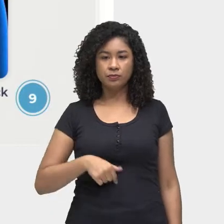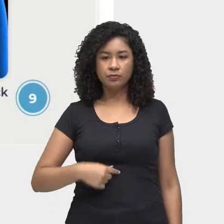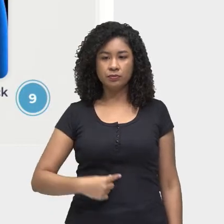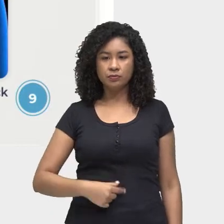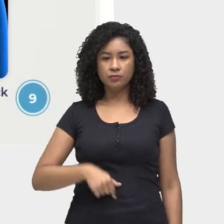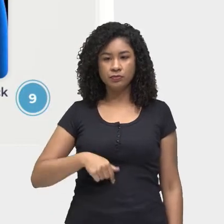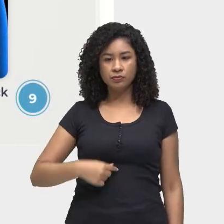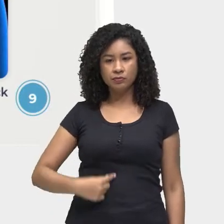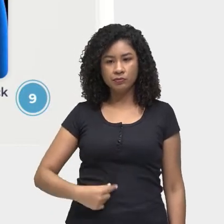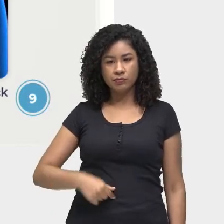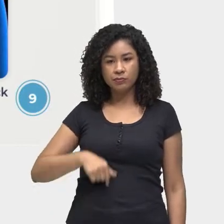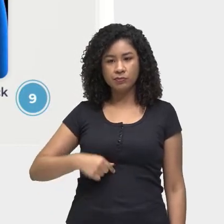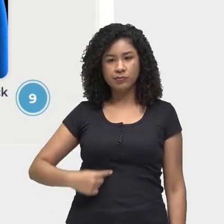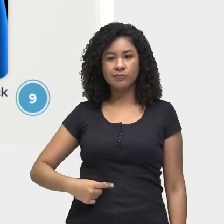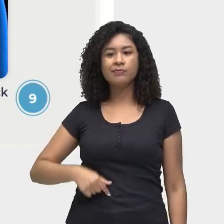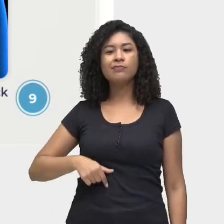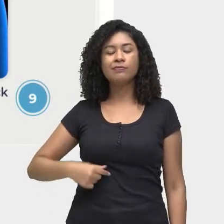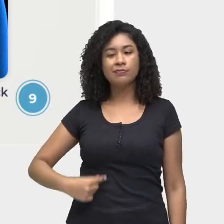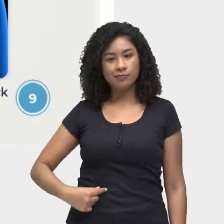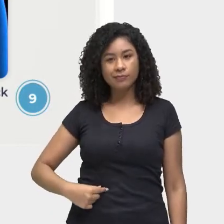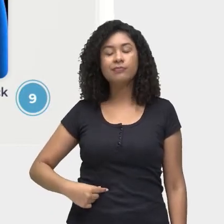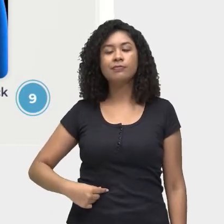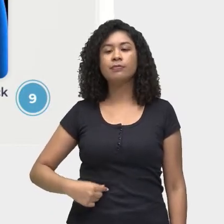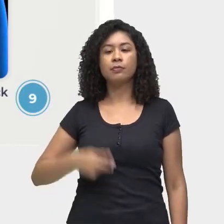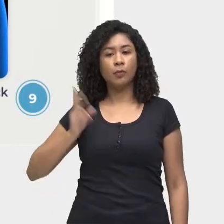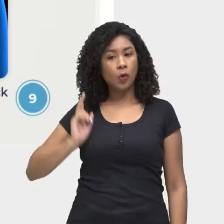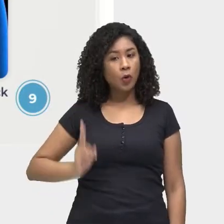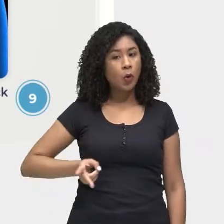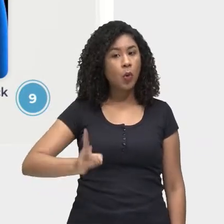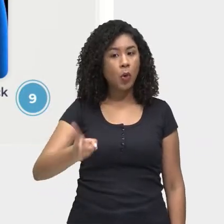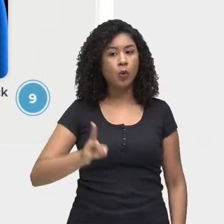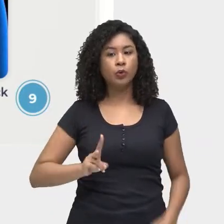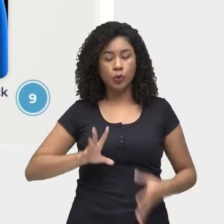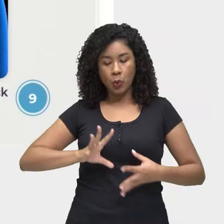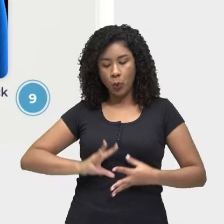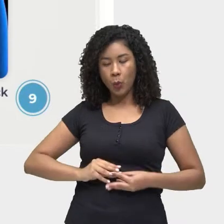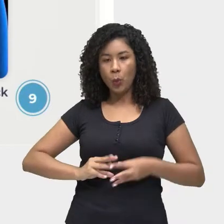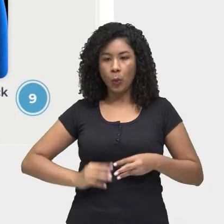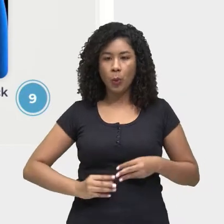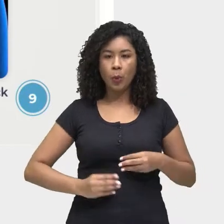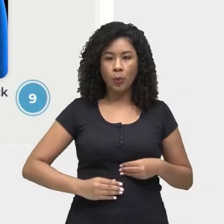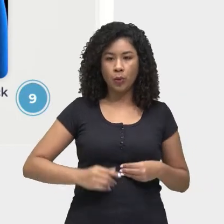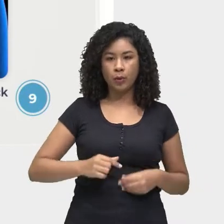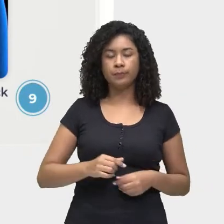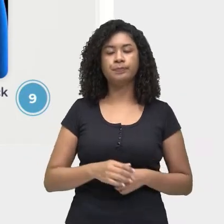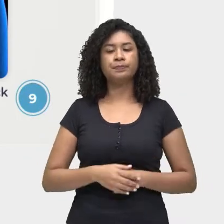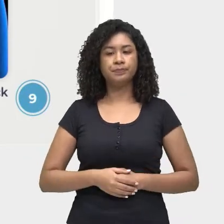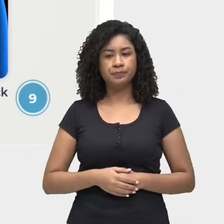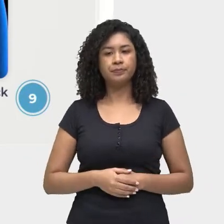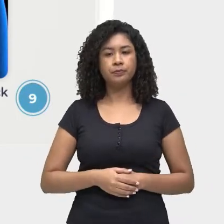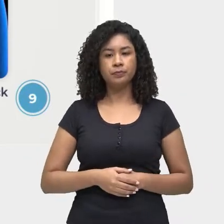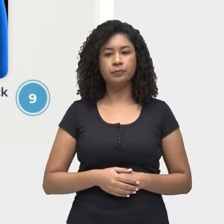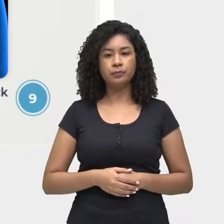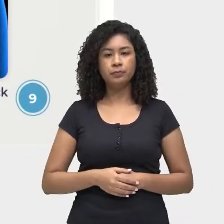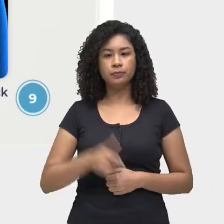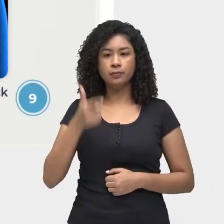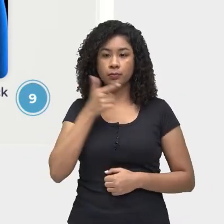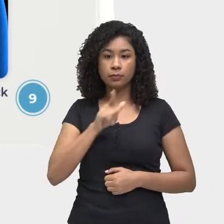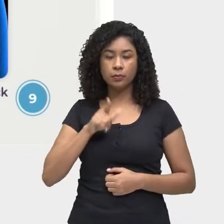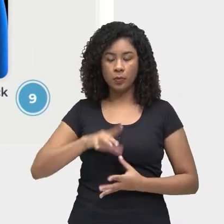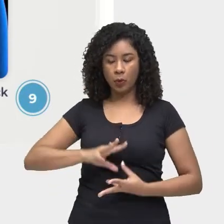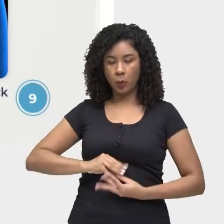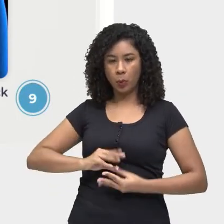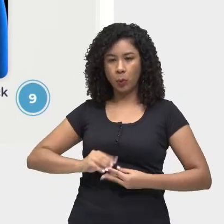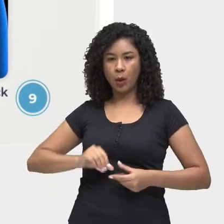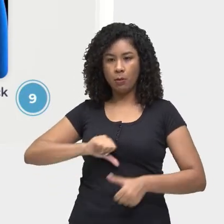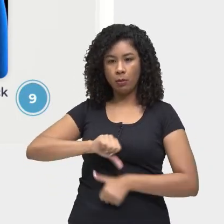vamos continuar a digestão dos nutrientes. O que não foi digerido no estômago vai ser digerido no intestino